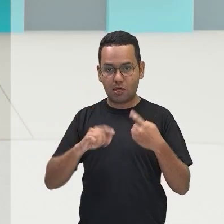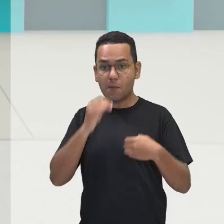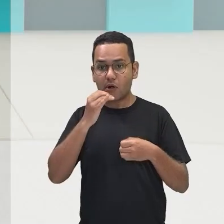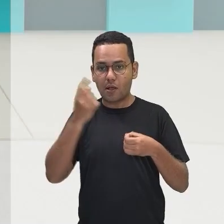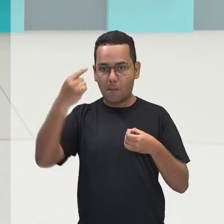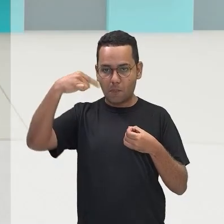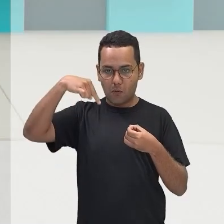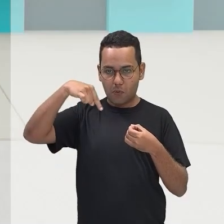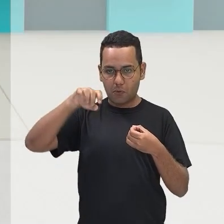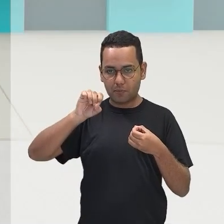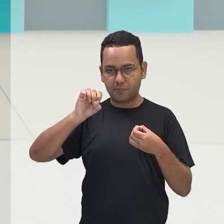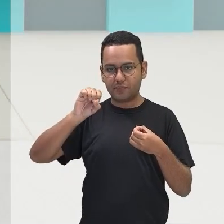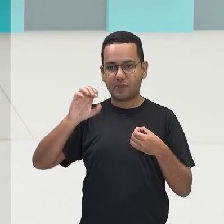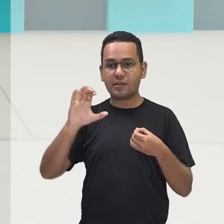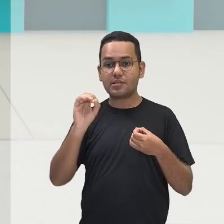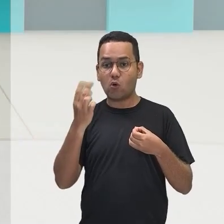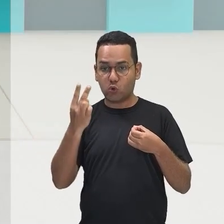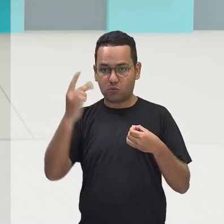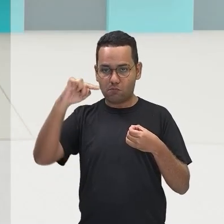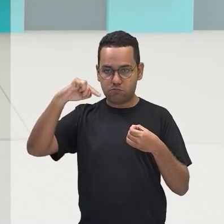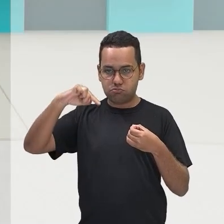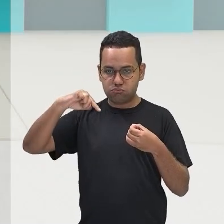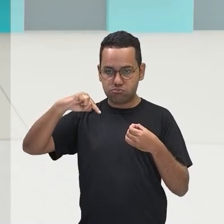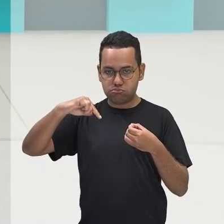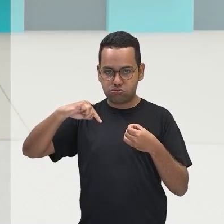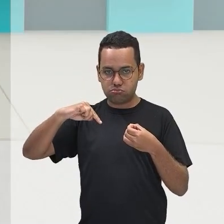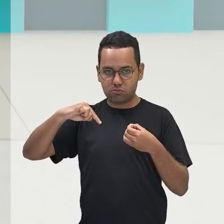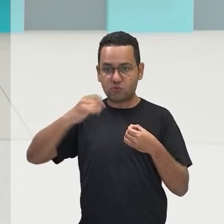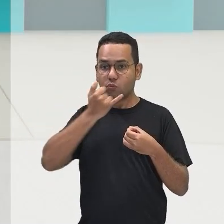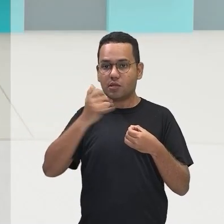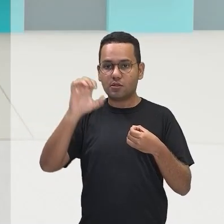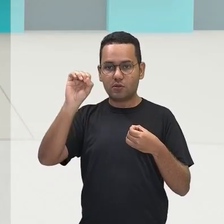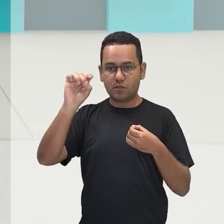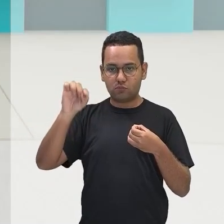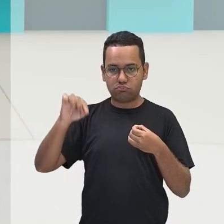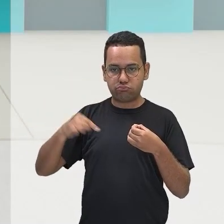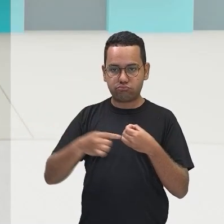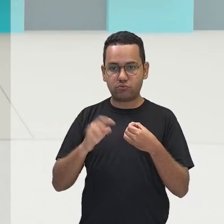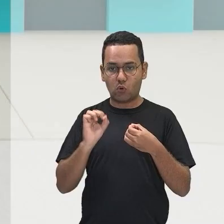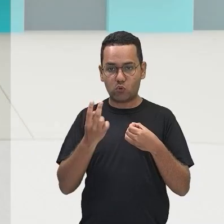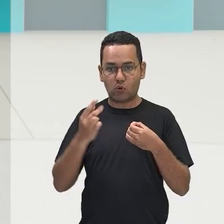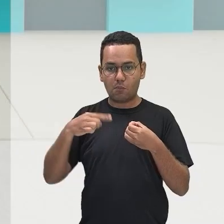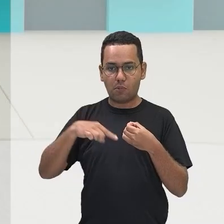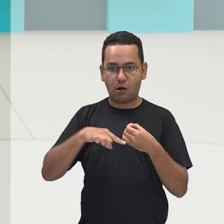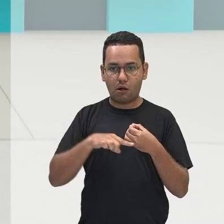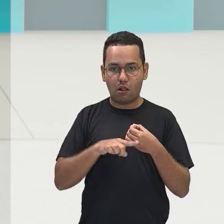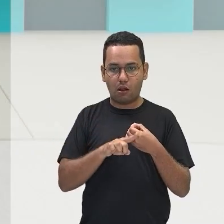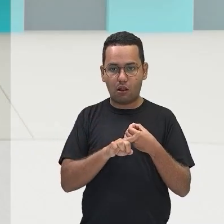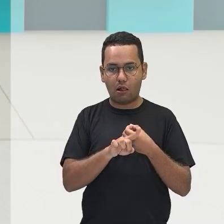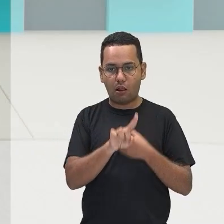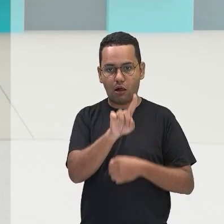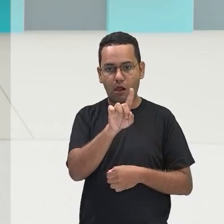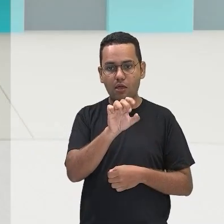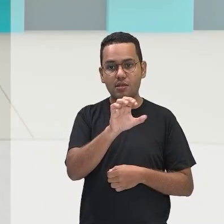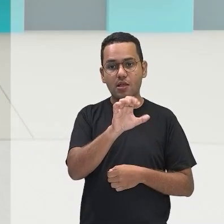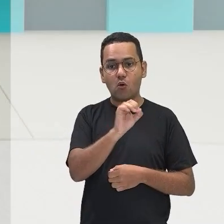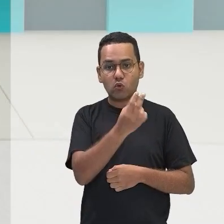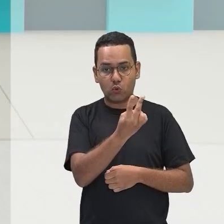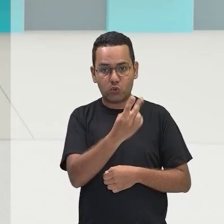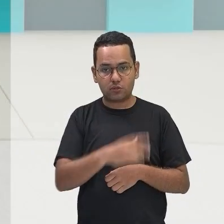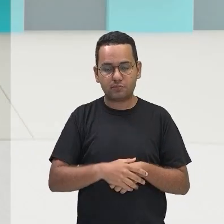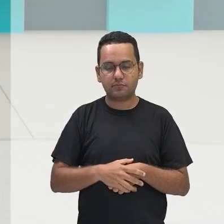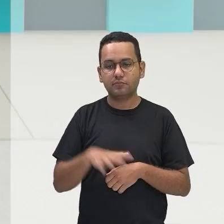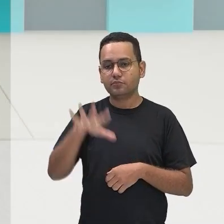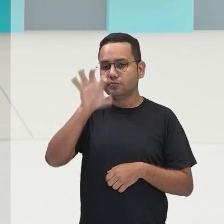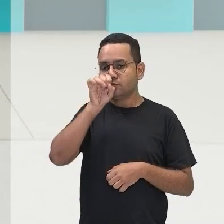entra o oxigênio, sai o gás ali carbônico, beleza, e aí faz todo esse processo. Mas fora